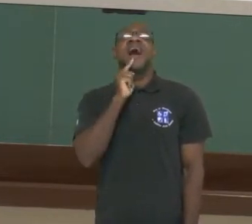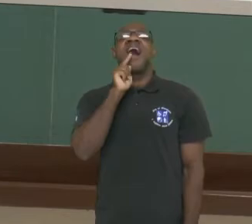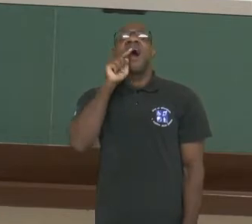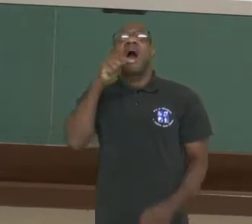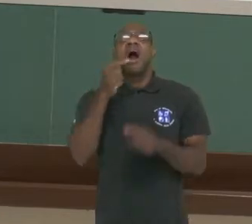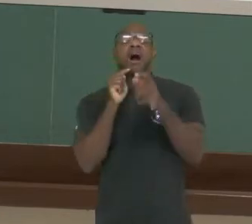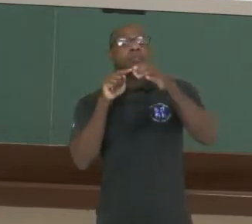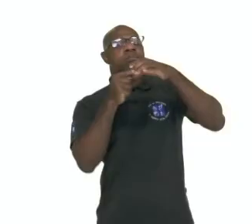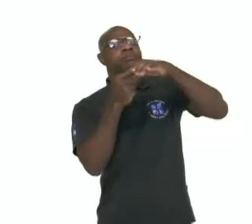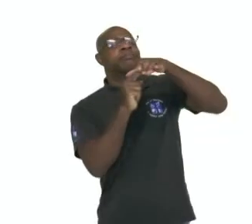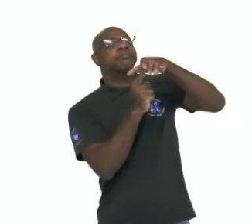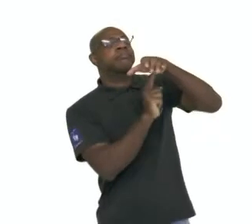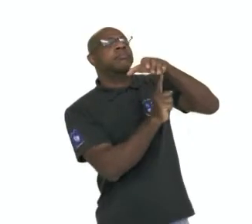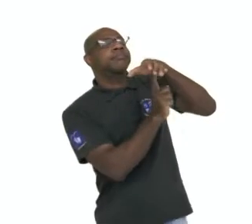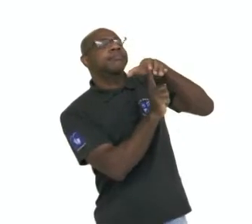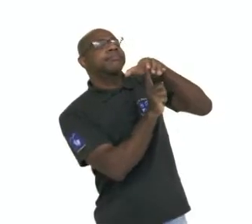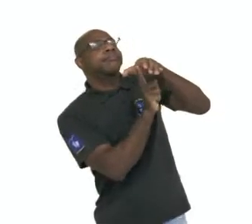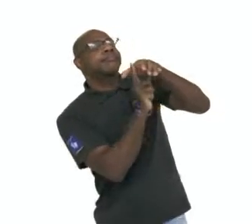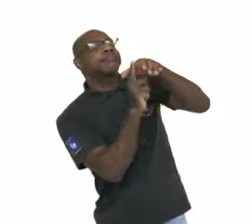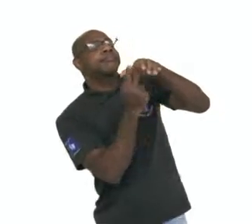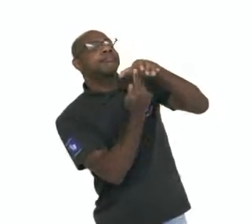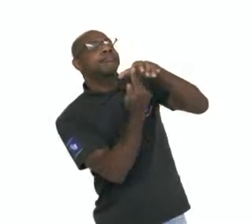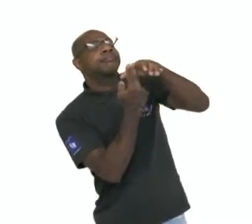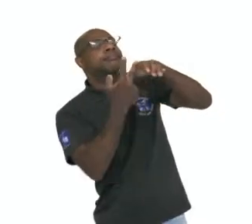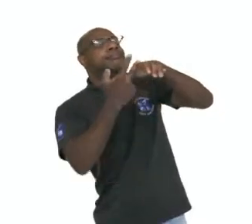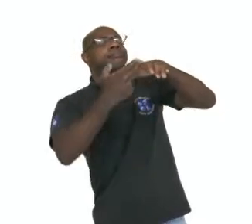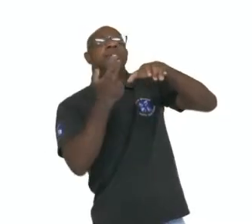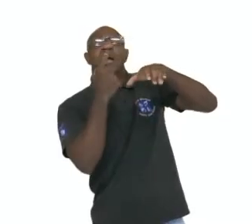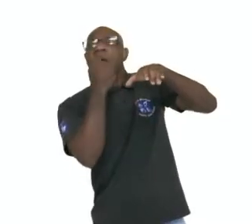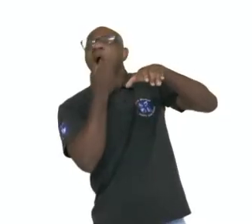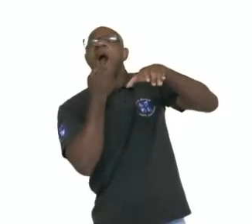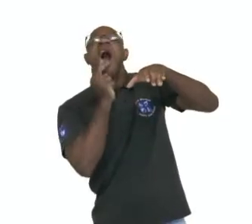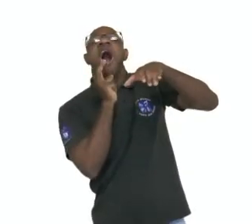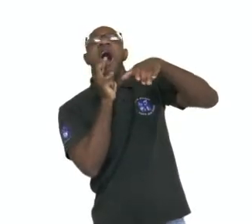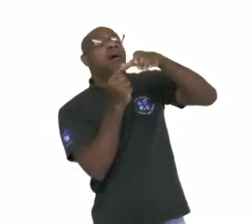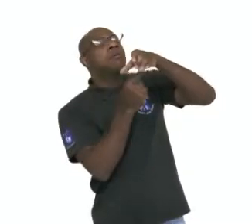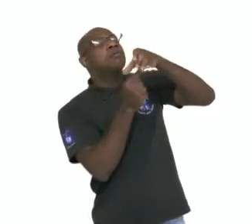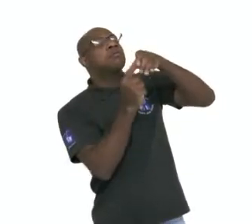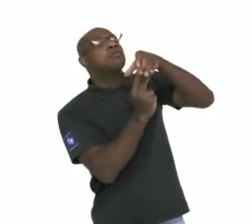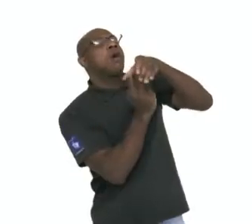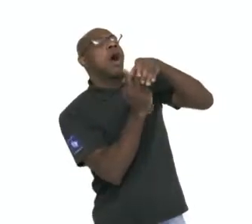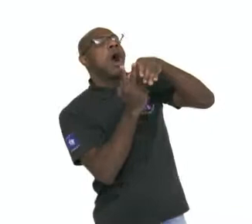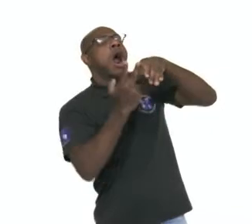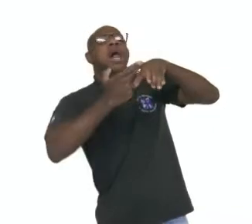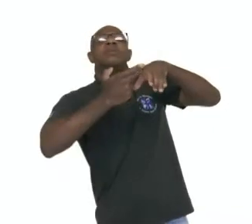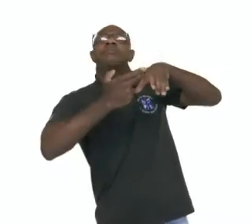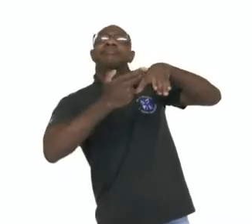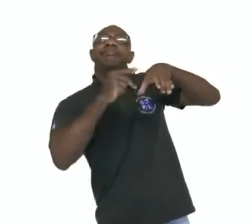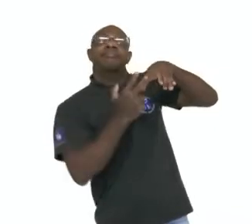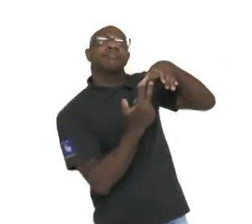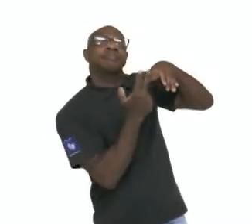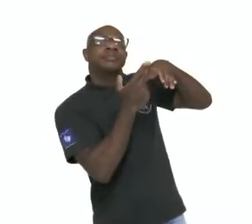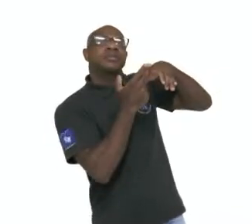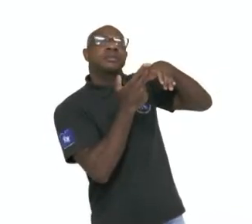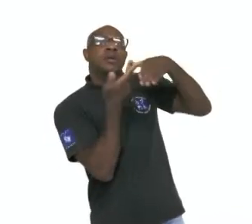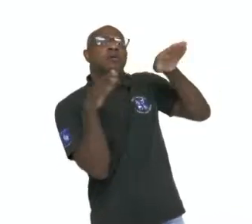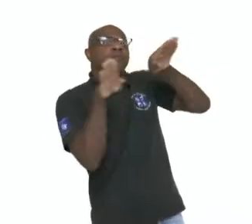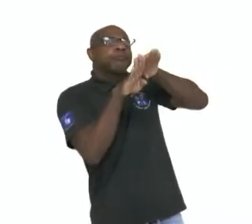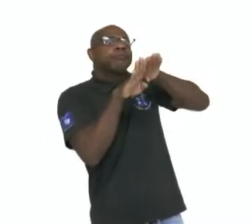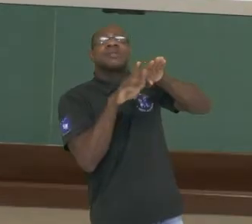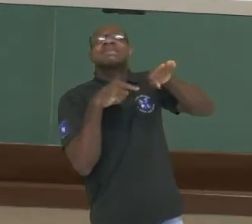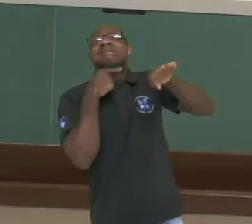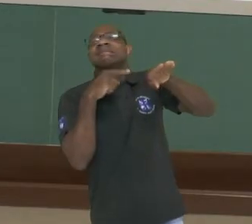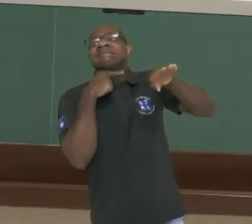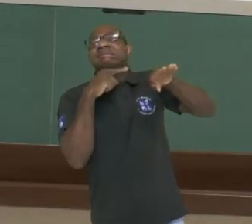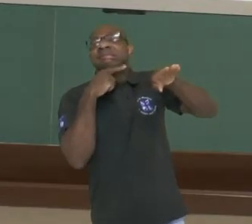boca até a parte externa, que a gente consegue observar nesta imagem. então não se fecha, por isso é chamado